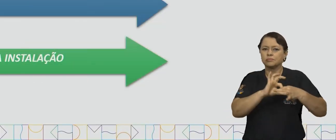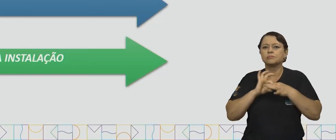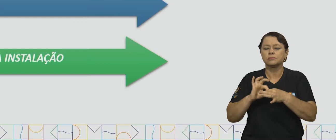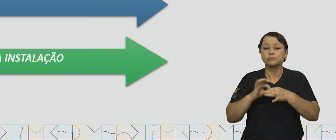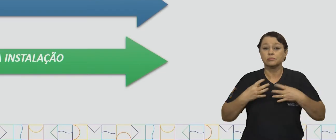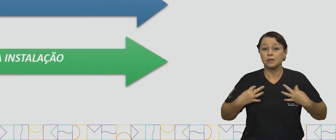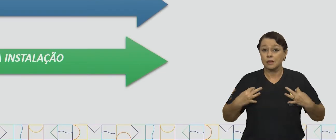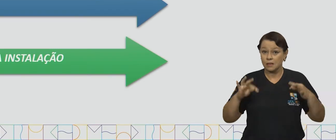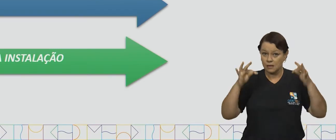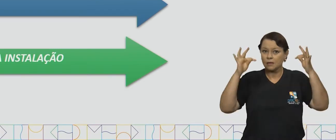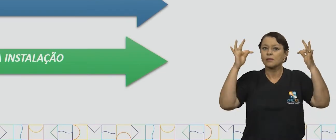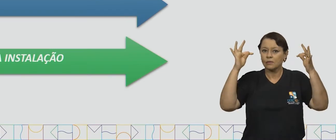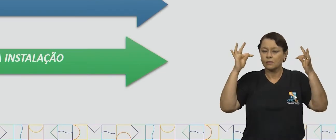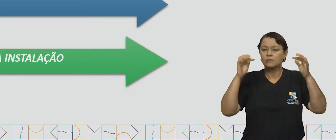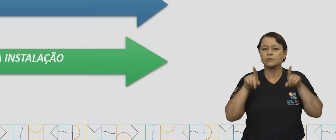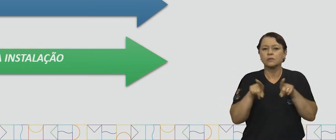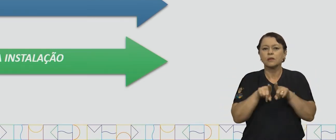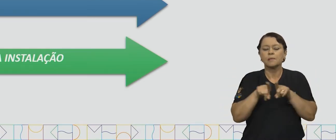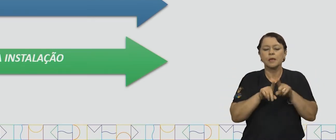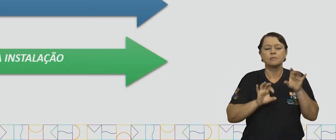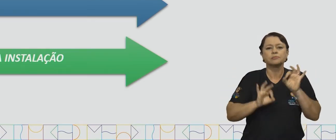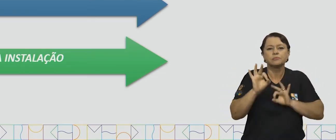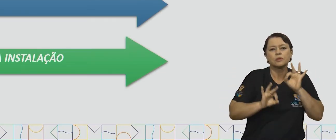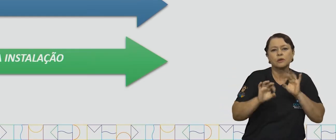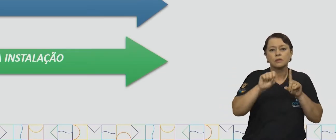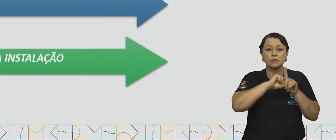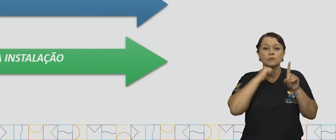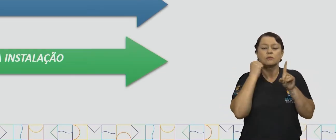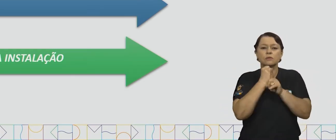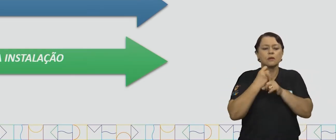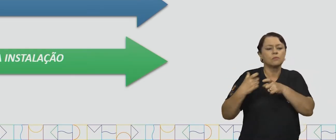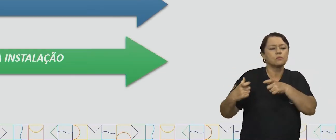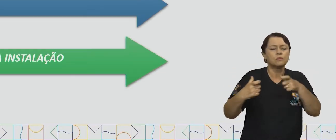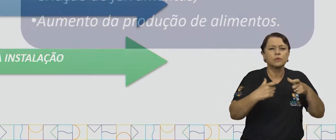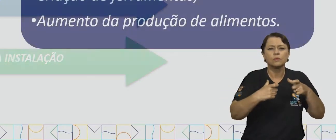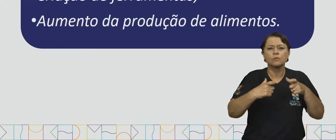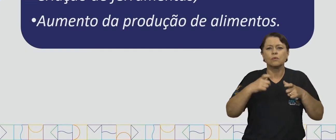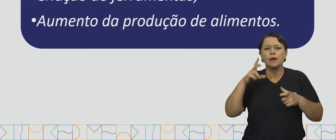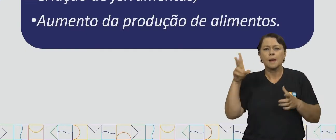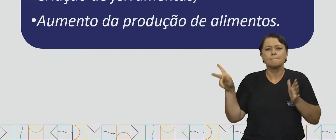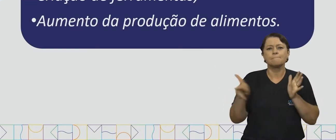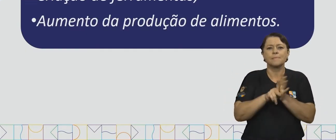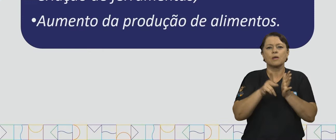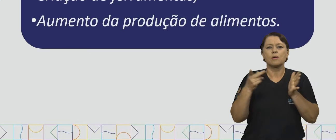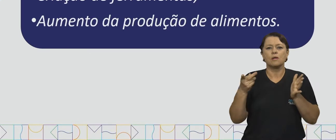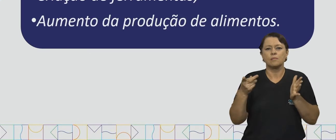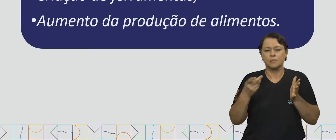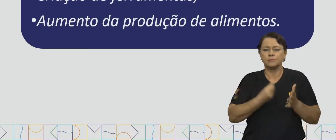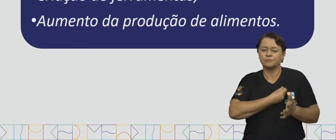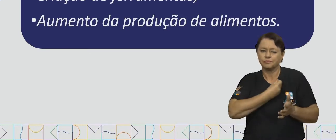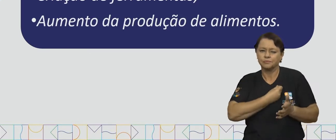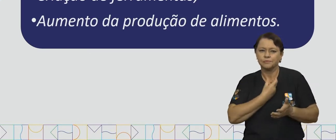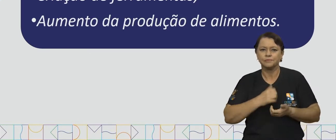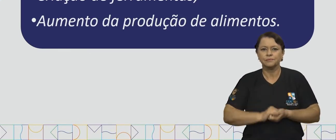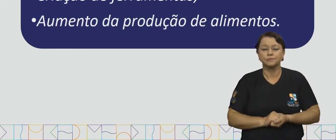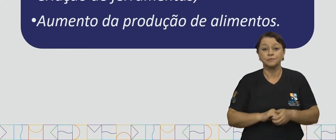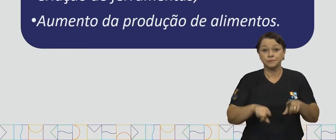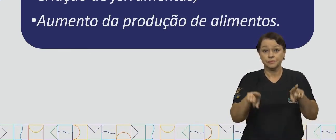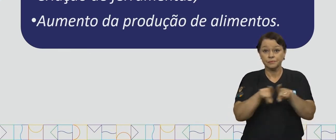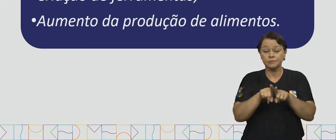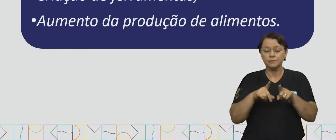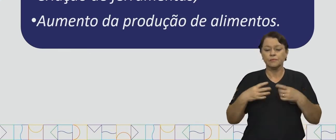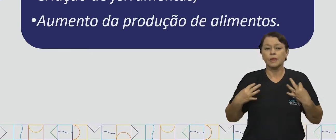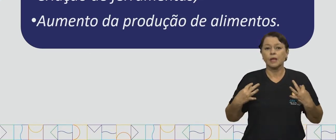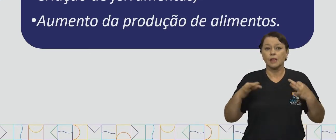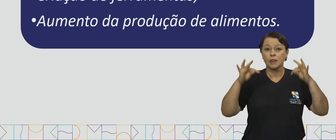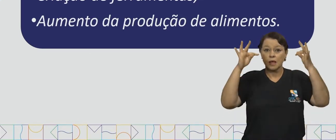a tecnologia, a organização social e o local adequado para a instalação. Em relação à tecnologia, os indivíduos e grupos